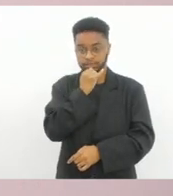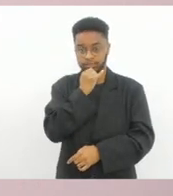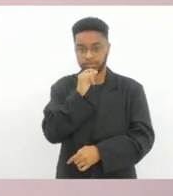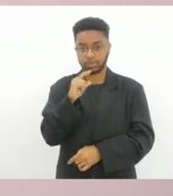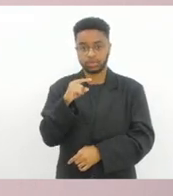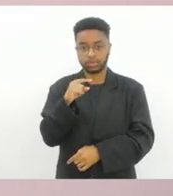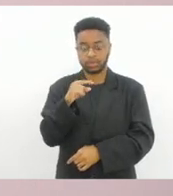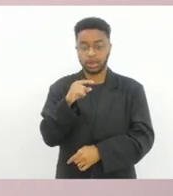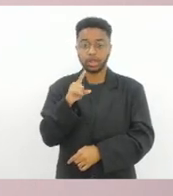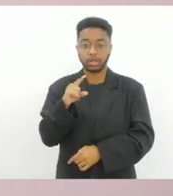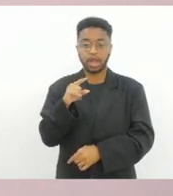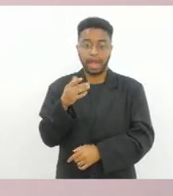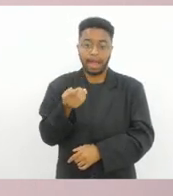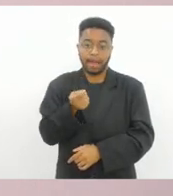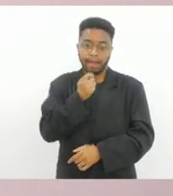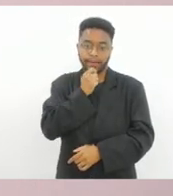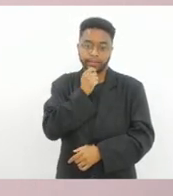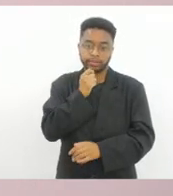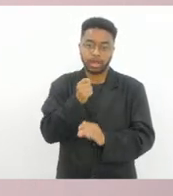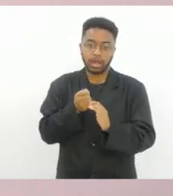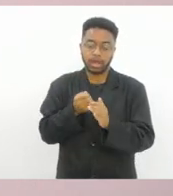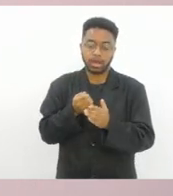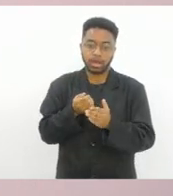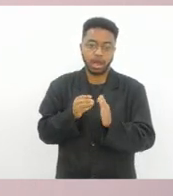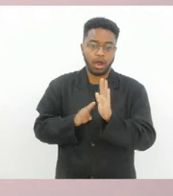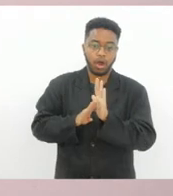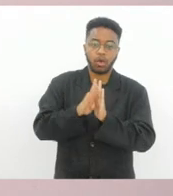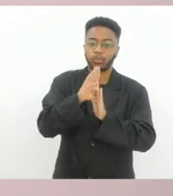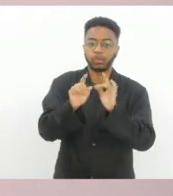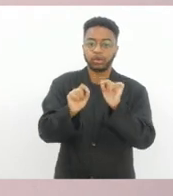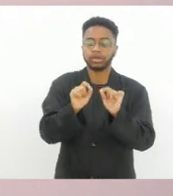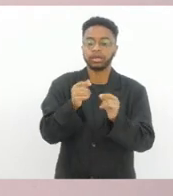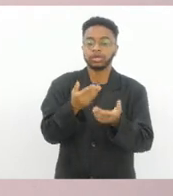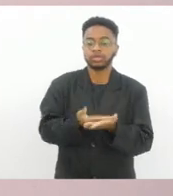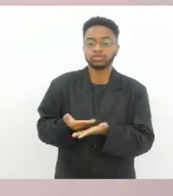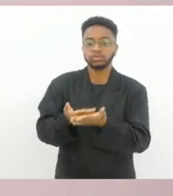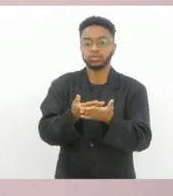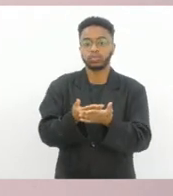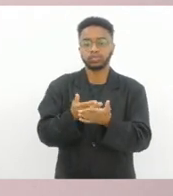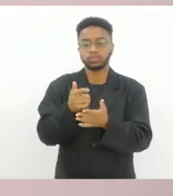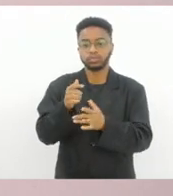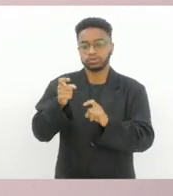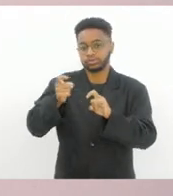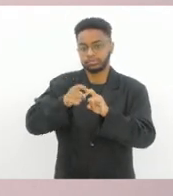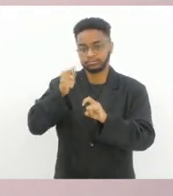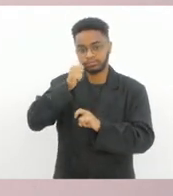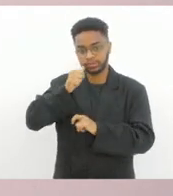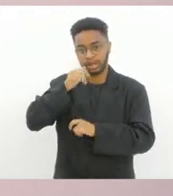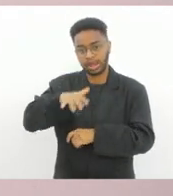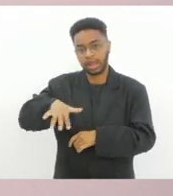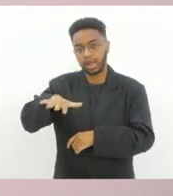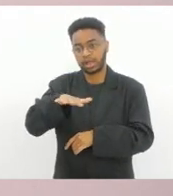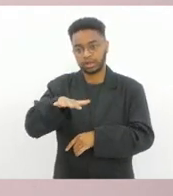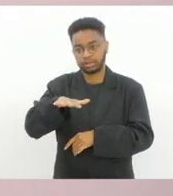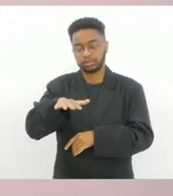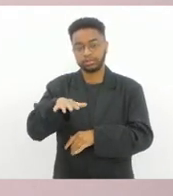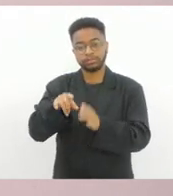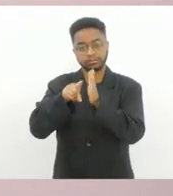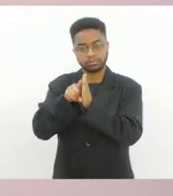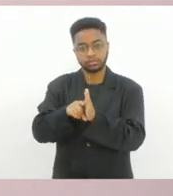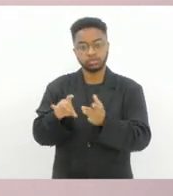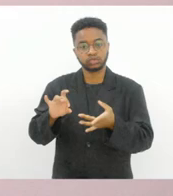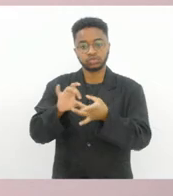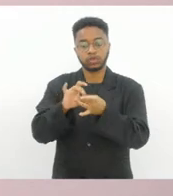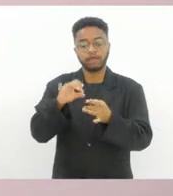ainda bem aumentado os estudos de médicas nessa área, que até onde eu mapeio na Fiocruz a gente tem